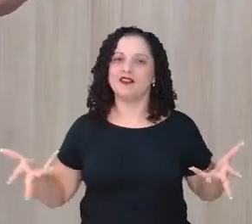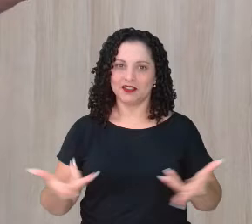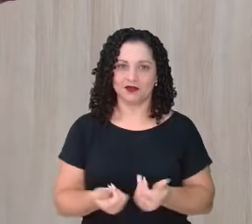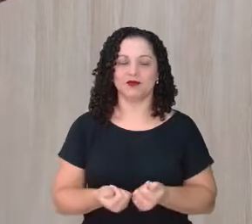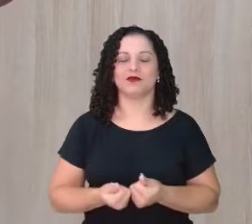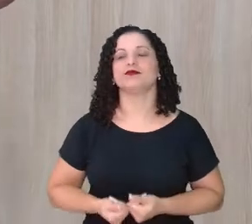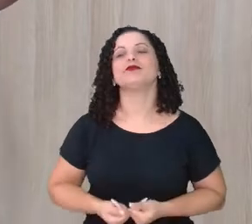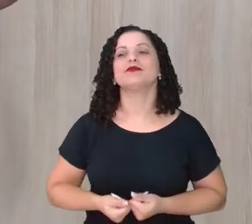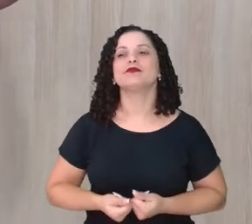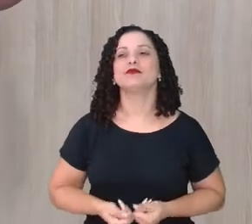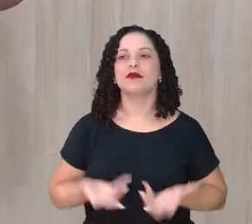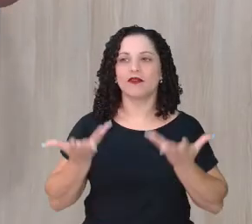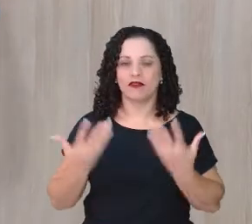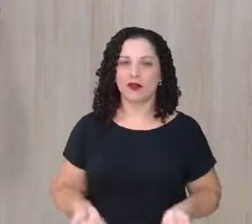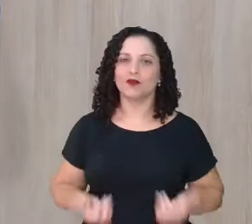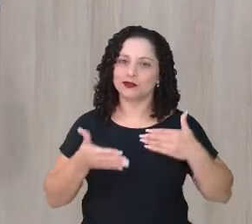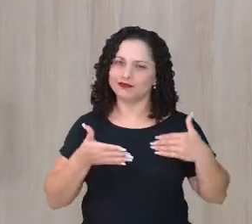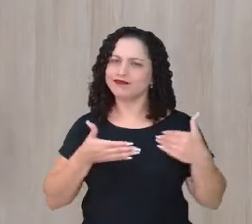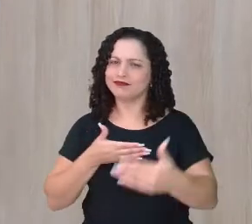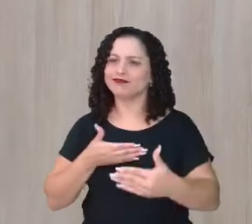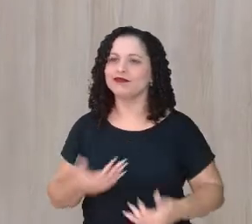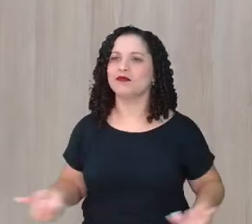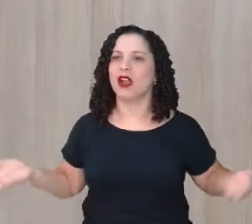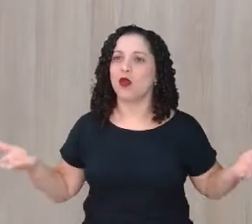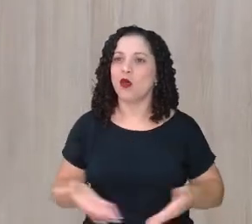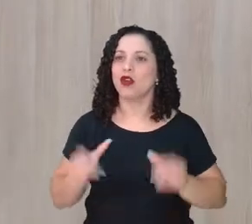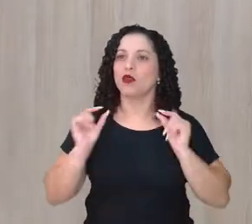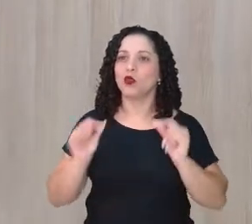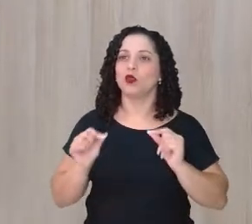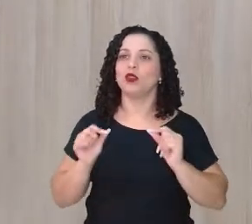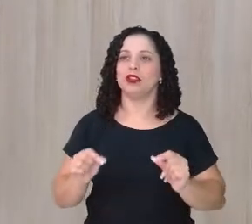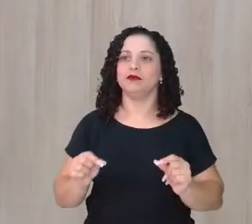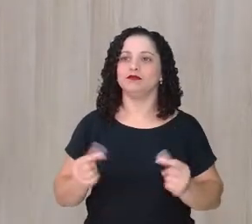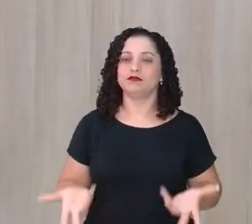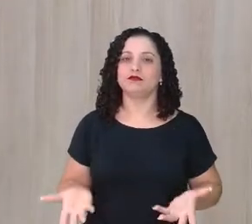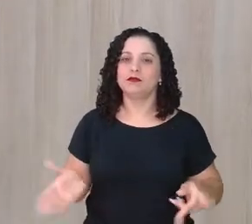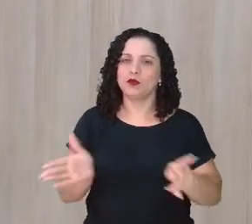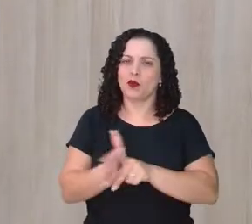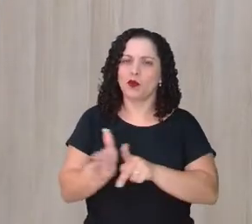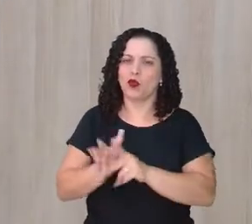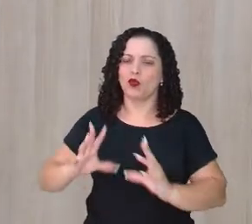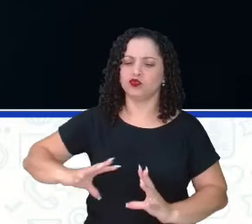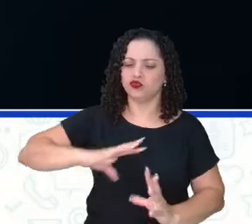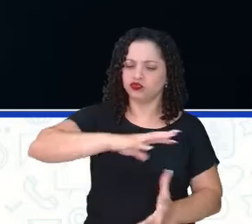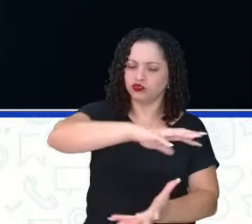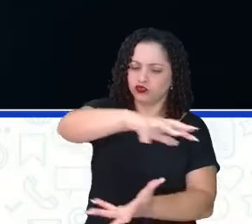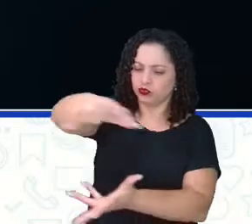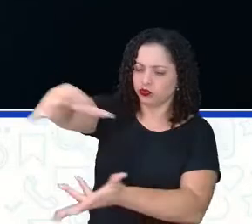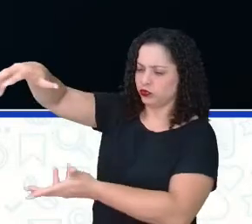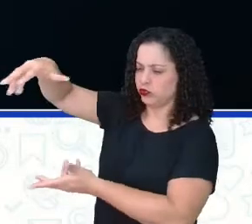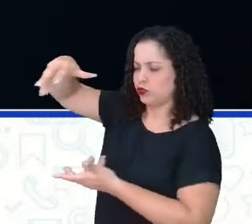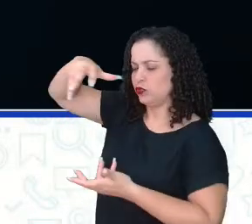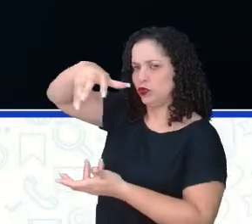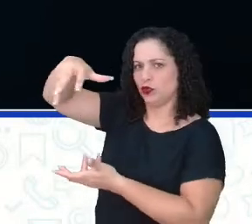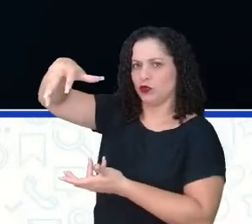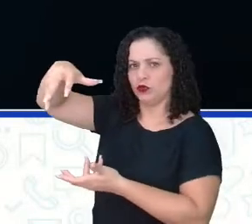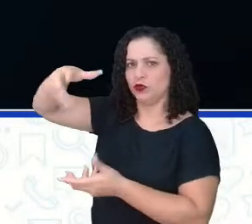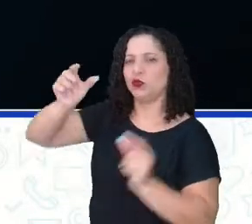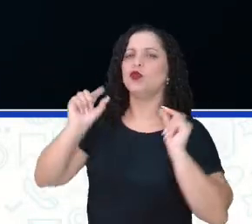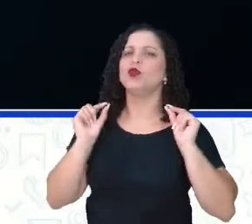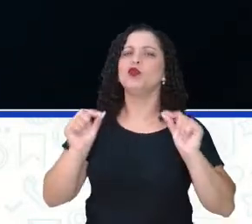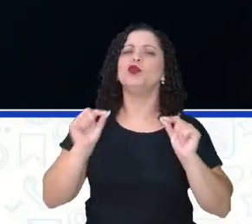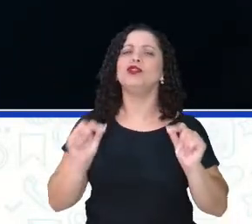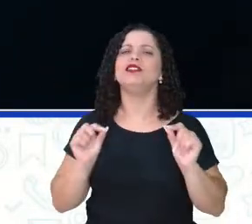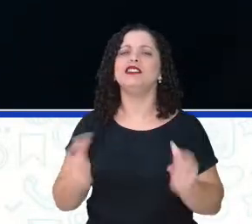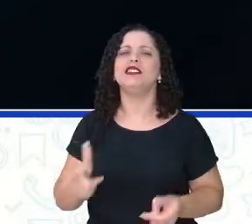conversar. Então vamos continuar. Nós vamos conversar sobre sistemas terrestres. Que sistemas terrestres são esses? O